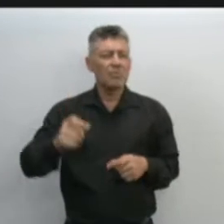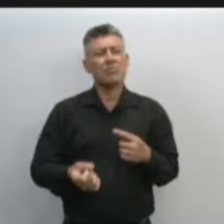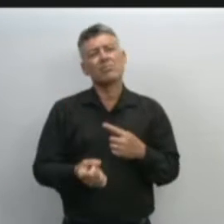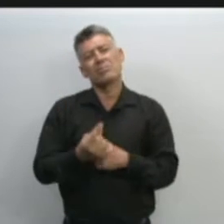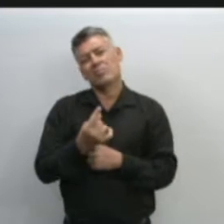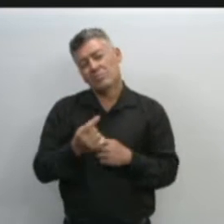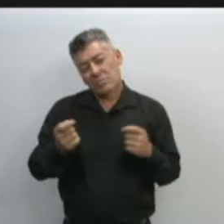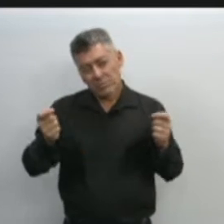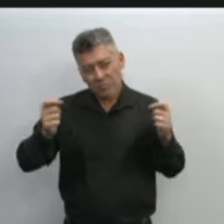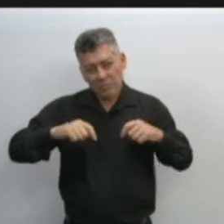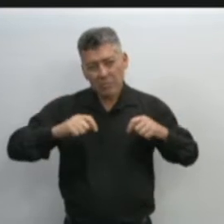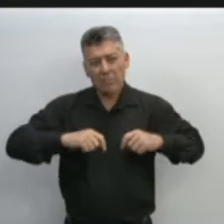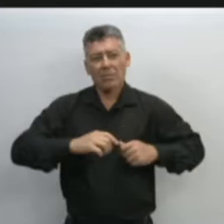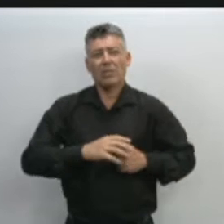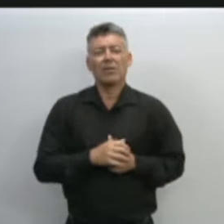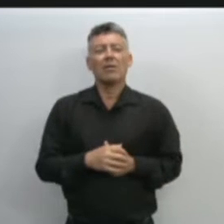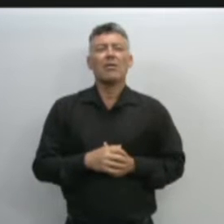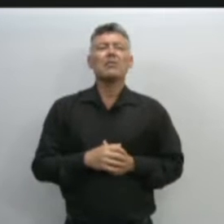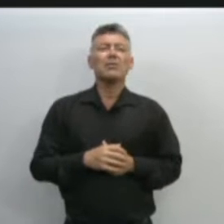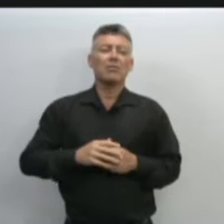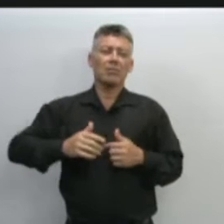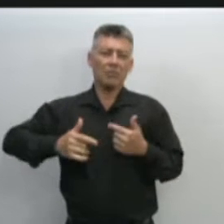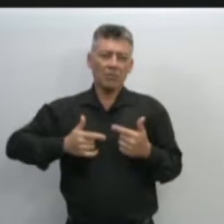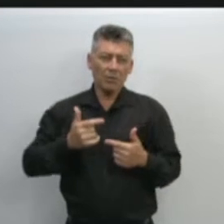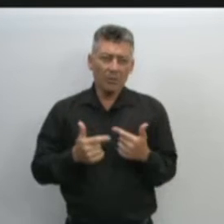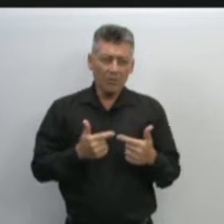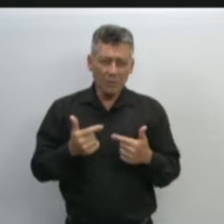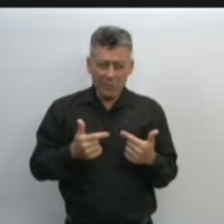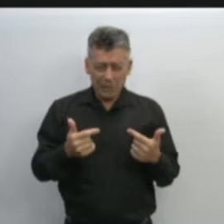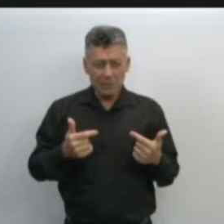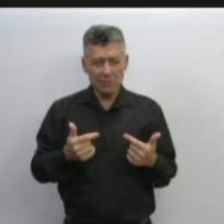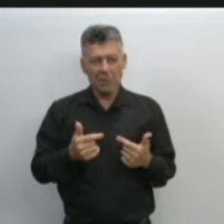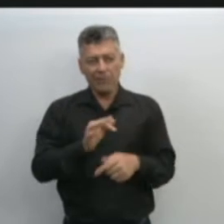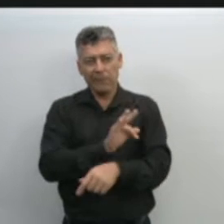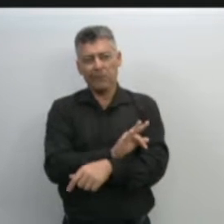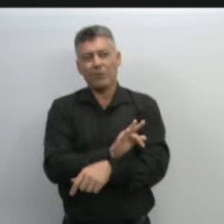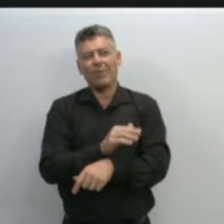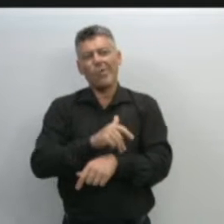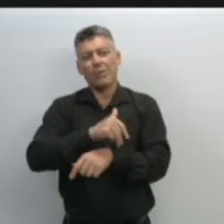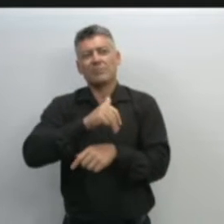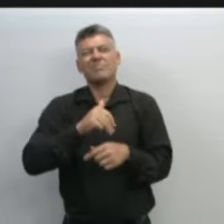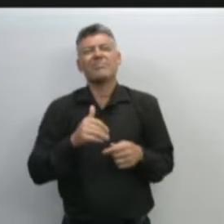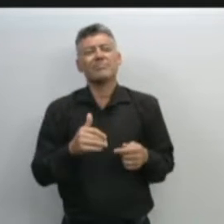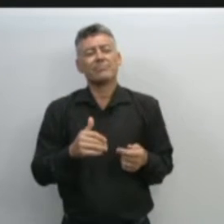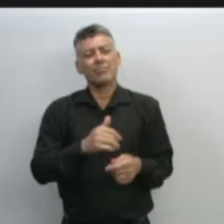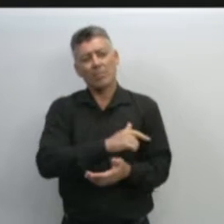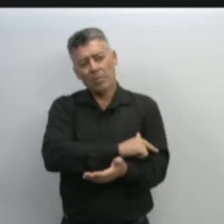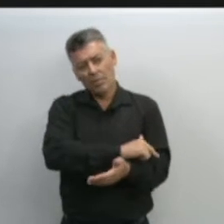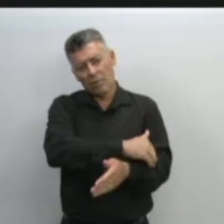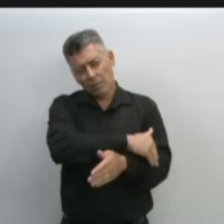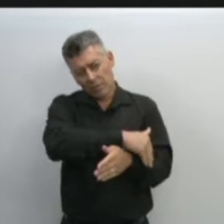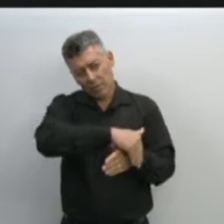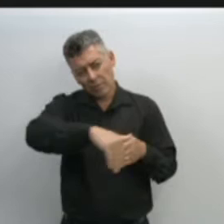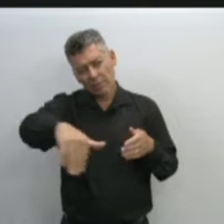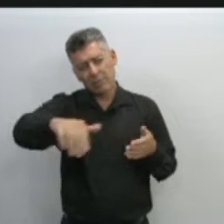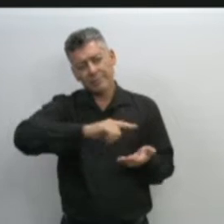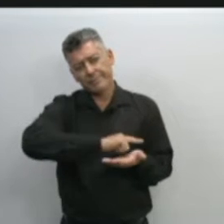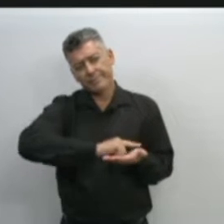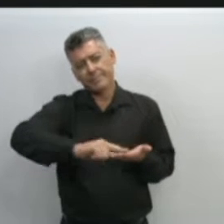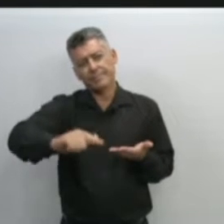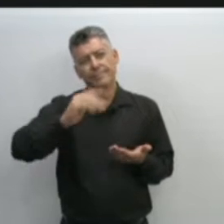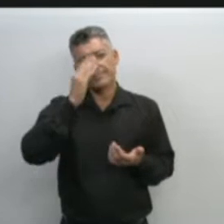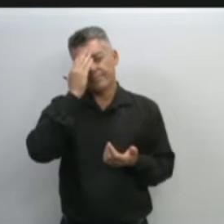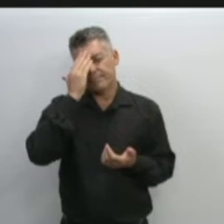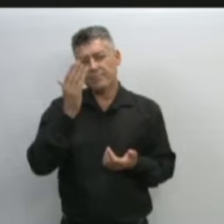gente precisa, está tendo o serviço na Felizardo Moura, e ali poderia ajudar e muito. Então, assim, a gente já